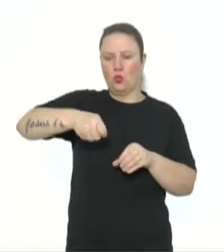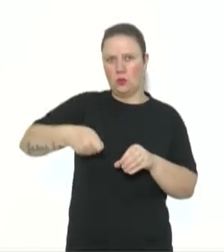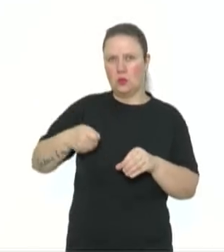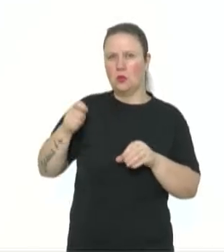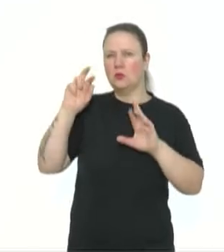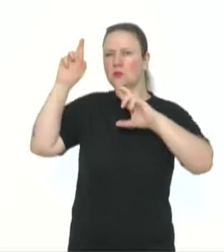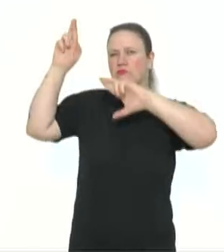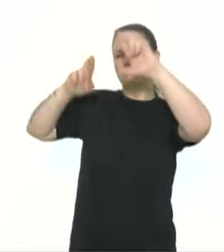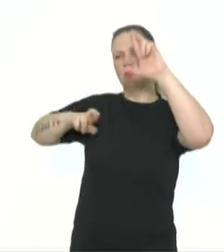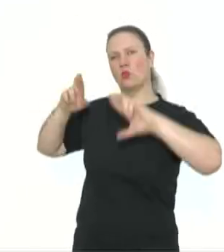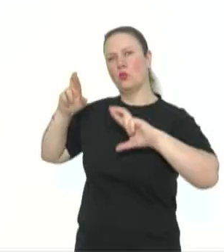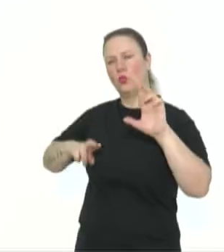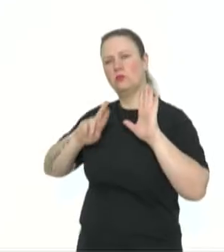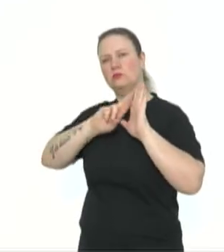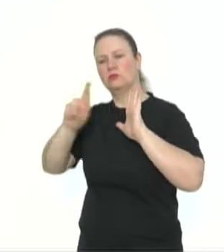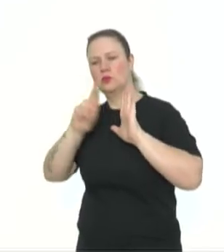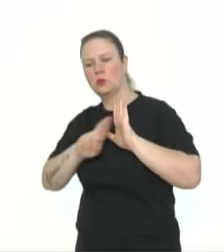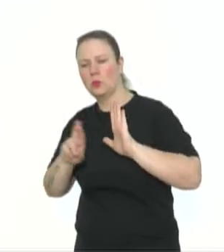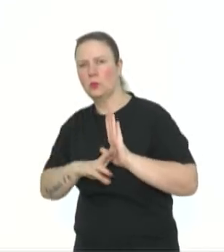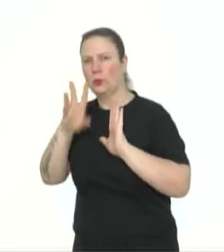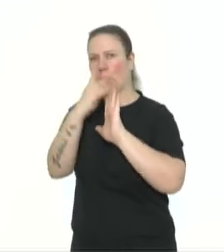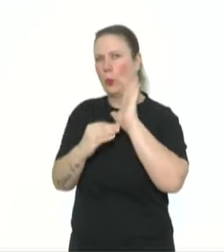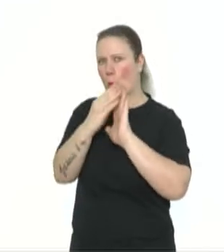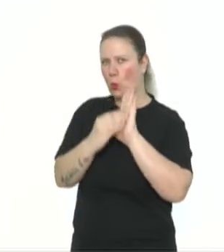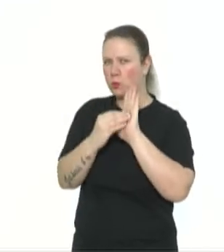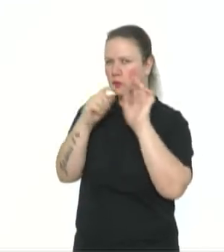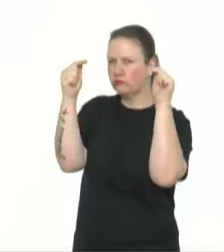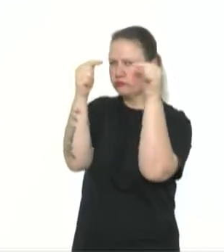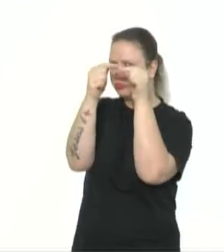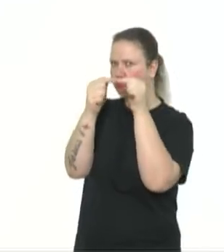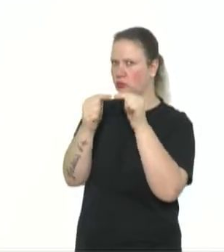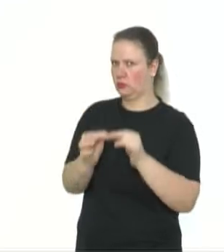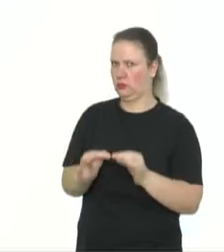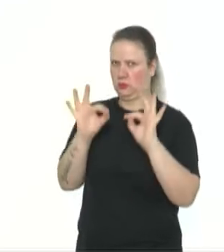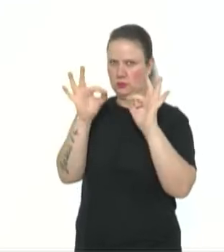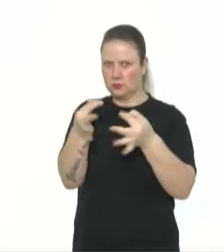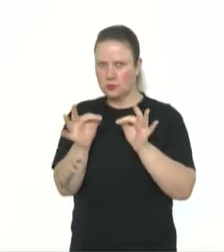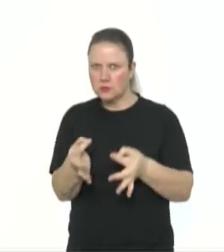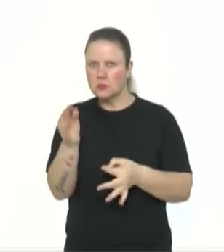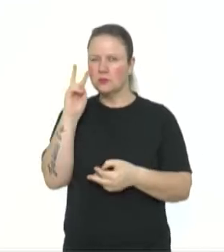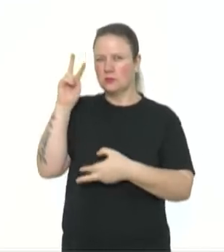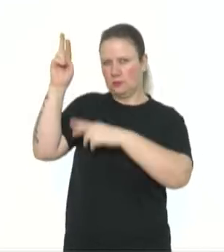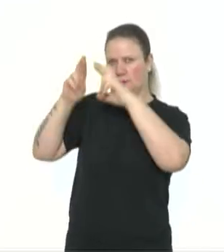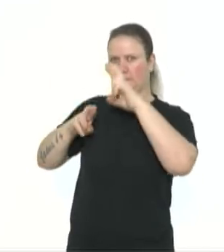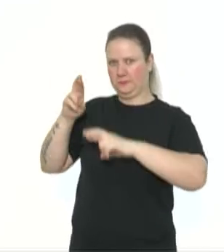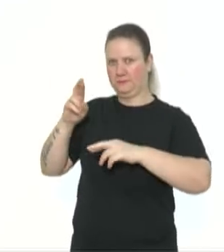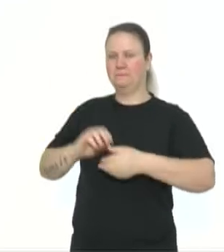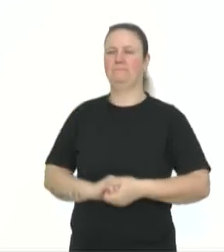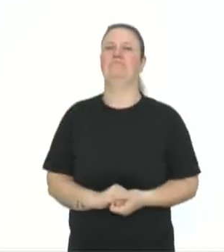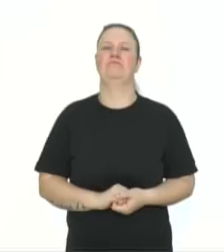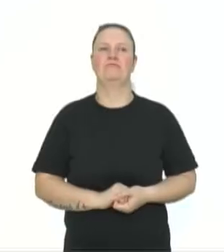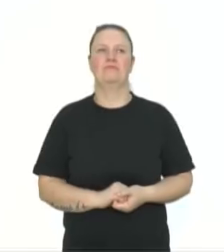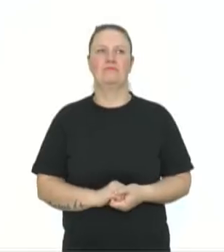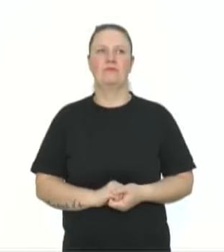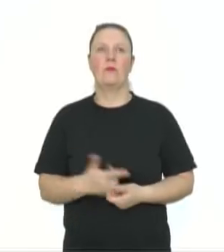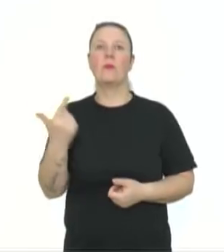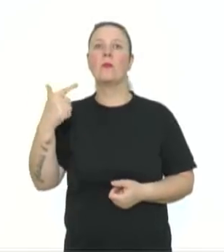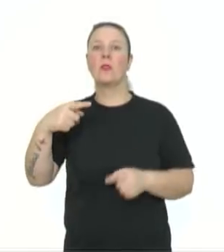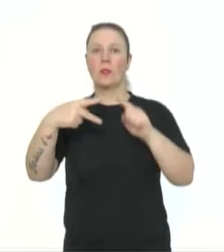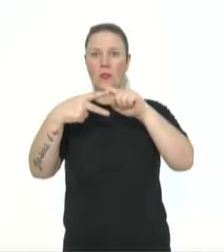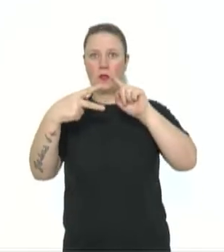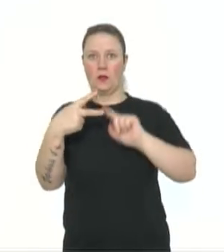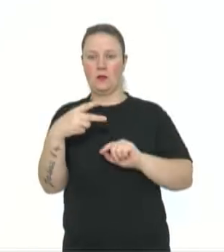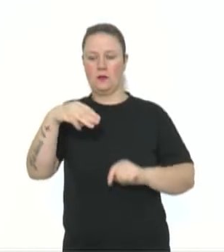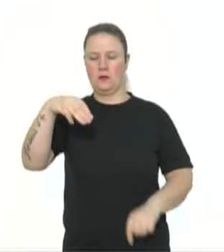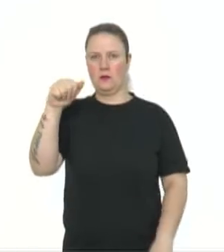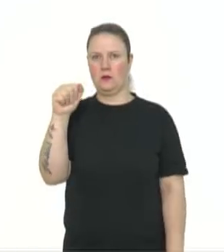tua resposta, vê se você anotou tudo certinho, dá uma olhadinha. E as outras palavrinhas,